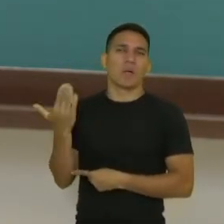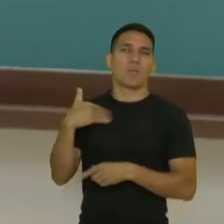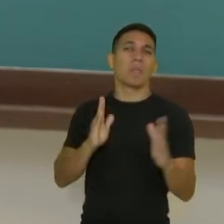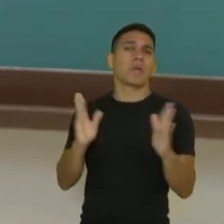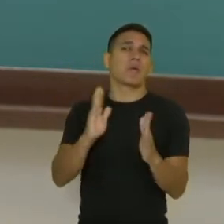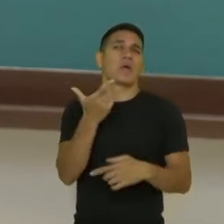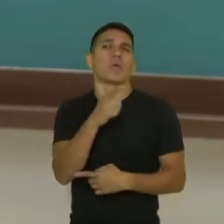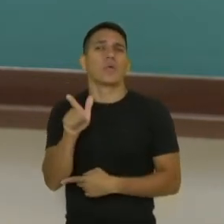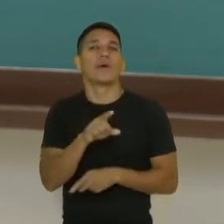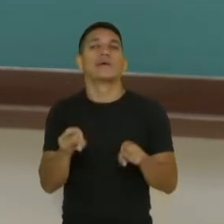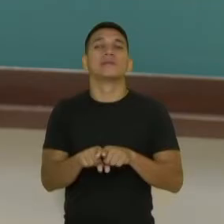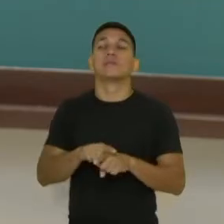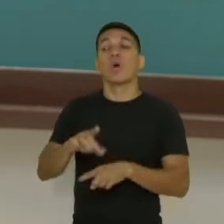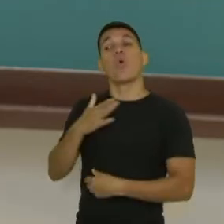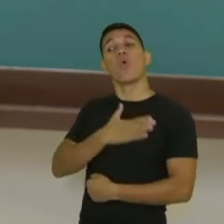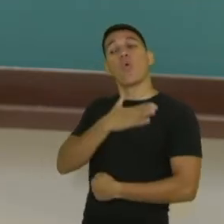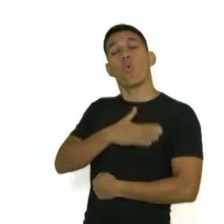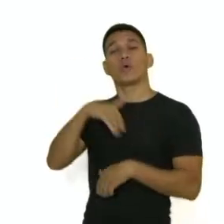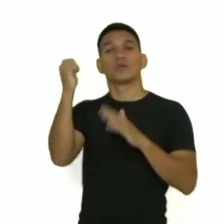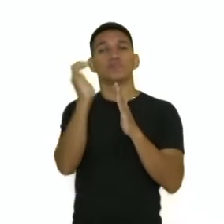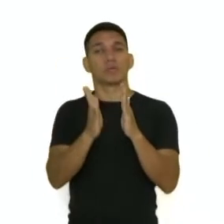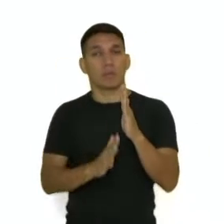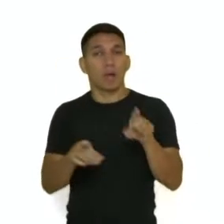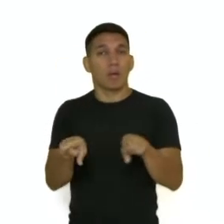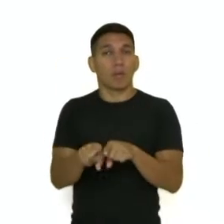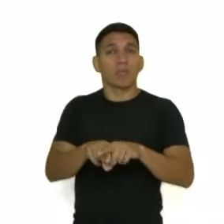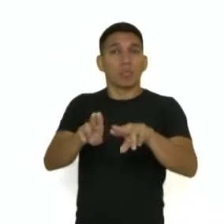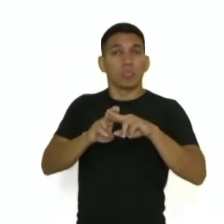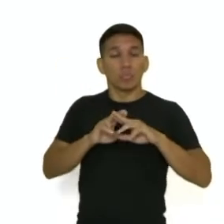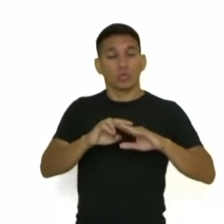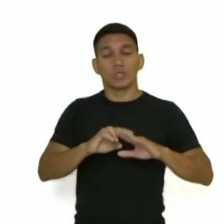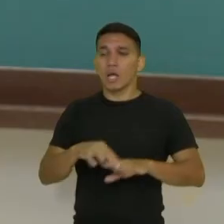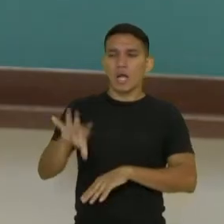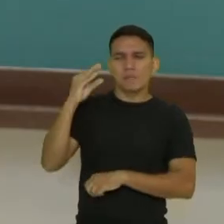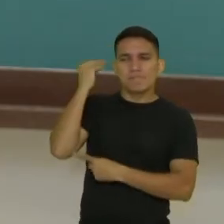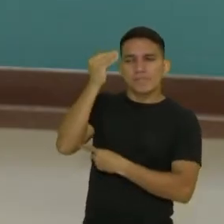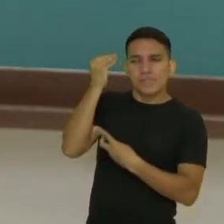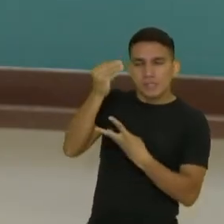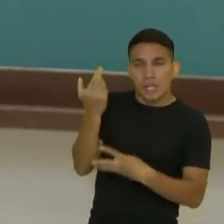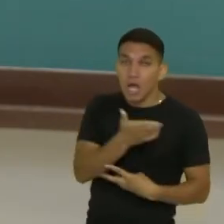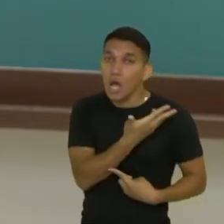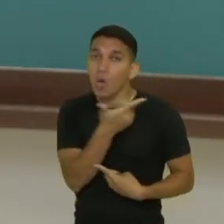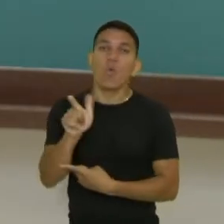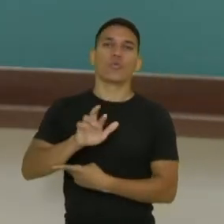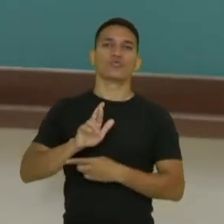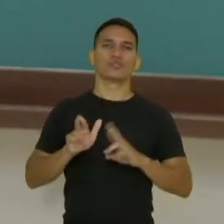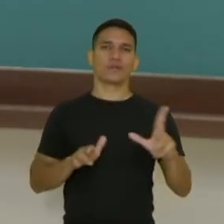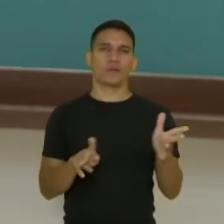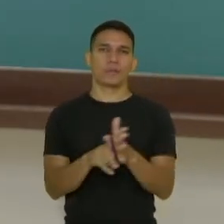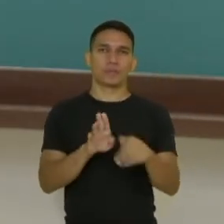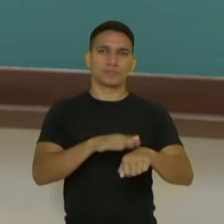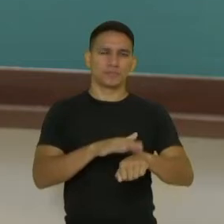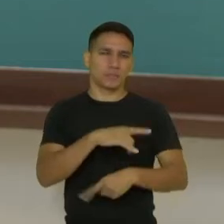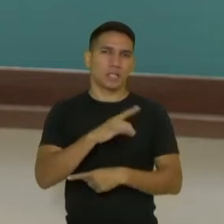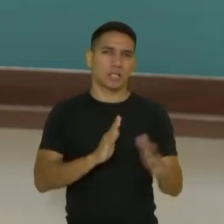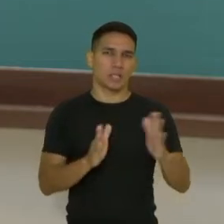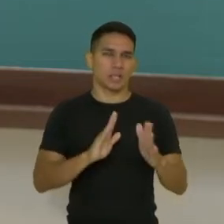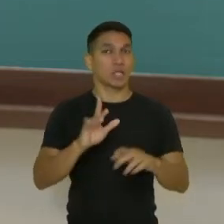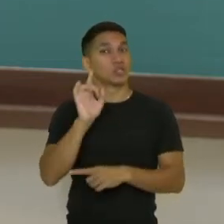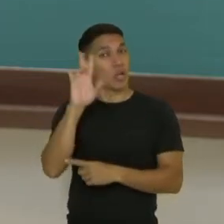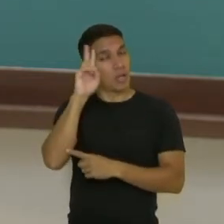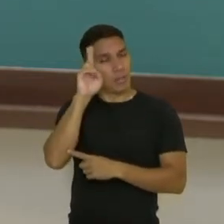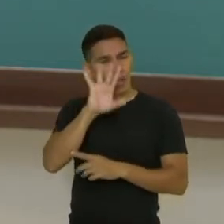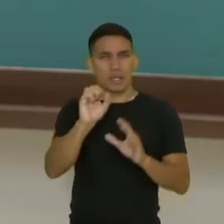era um neoclássico que gostava muito do barroco, então ele já tem uma escola diferente da escola dos outros pintores que estavam nessa época. Lembrando que somente no século